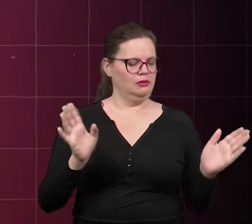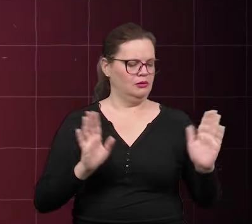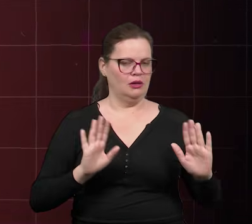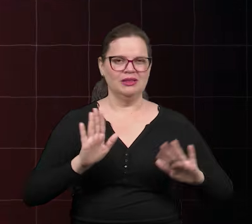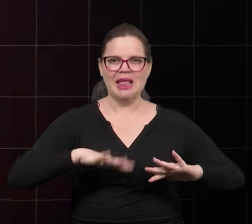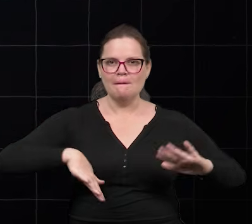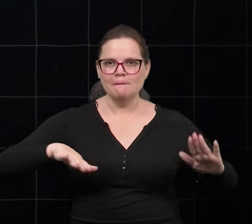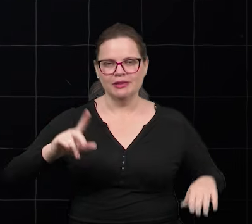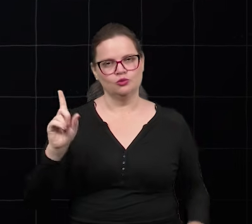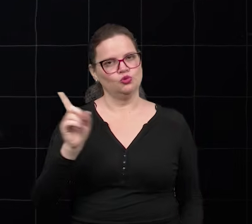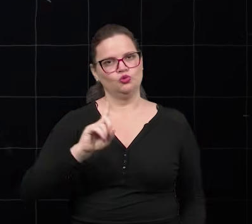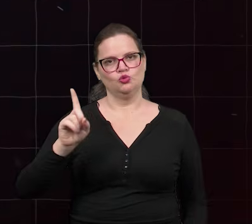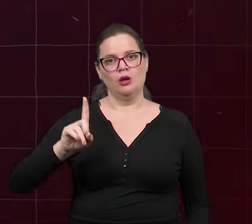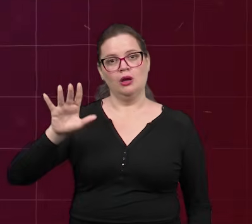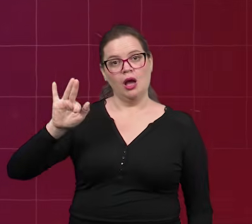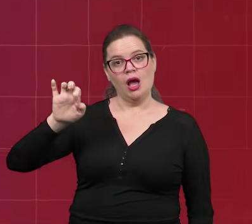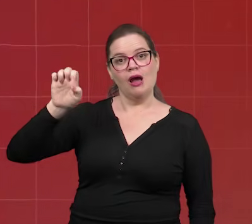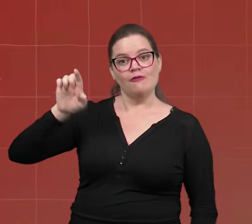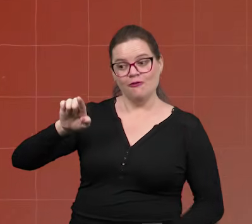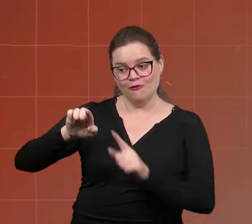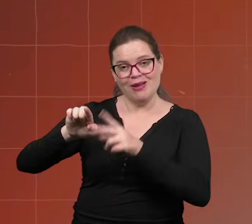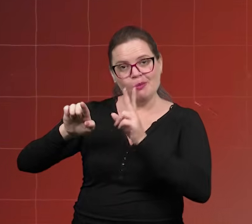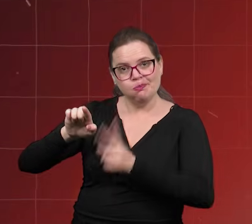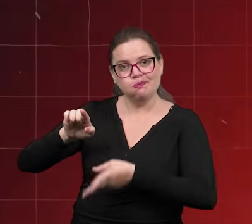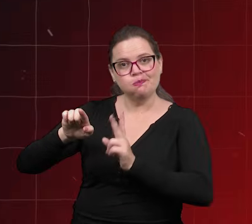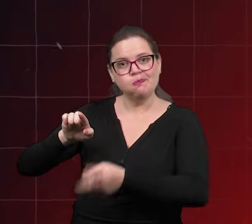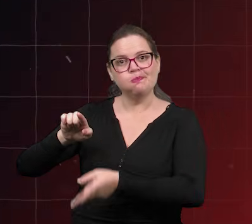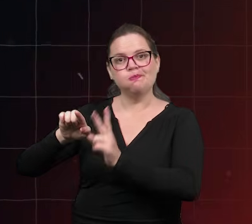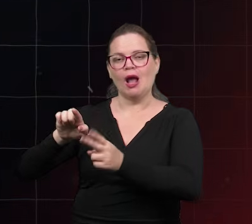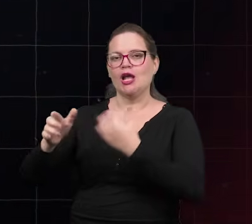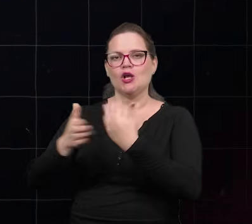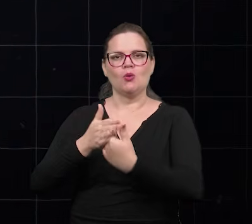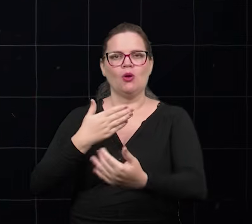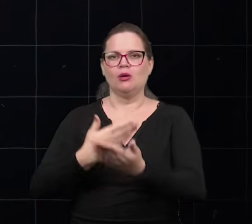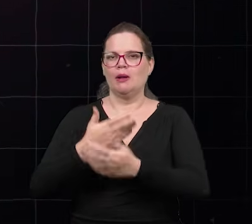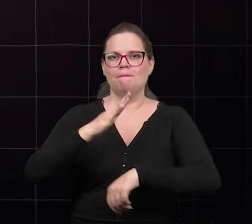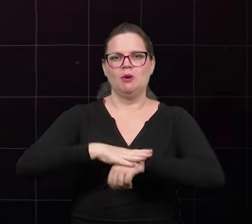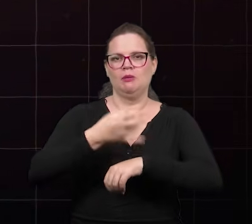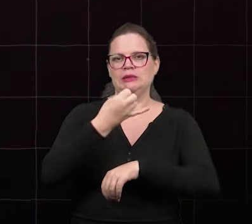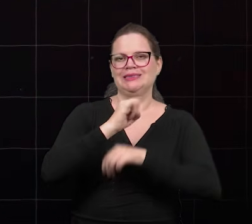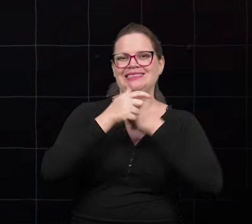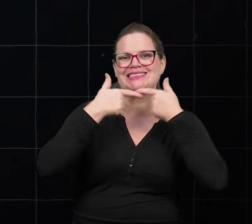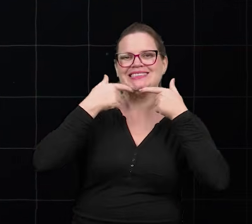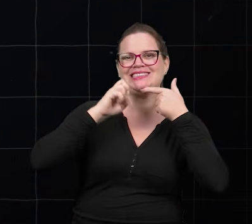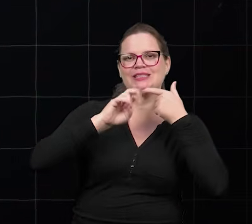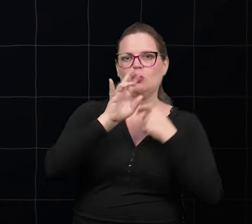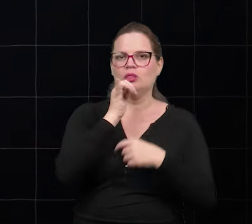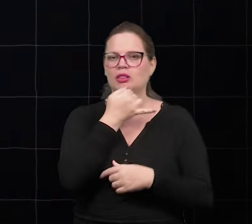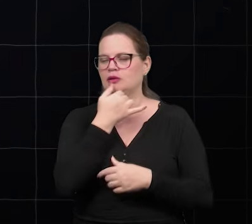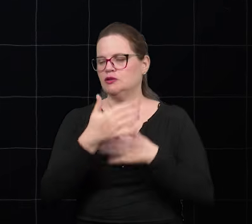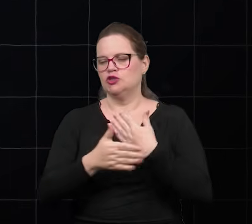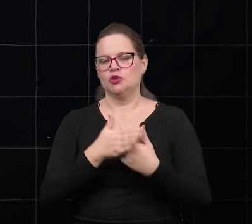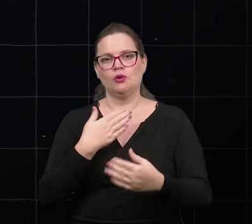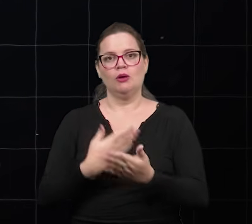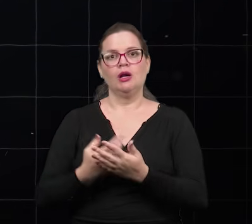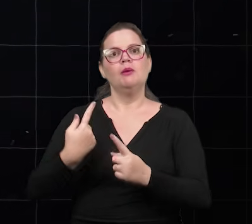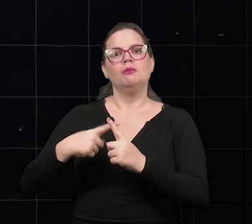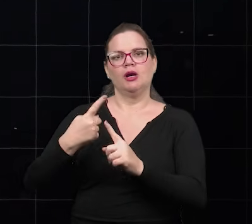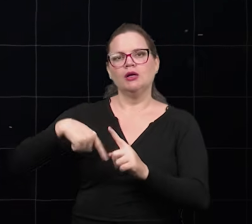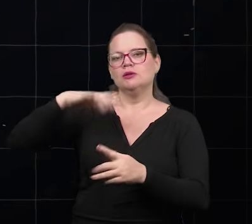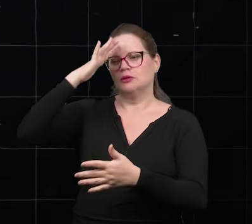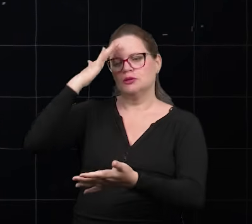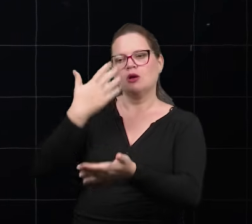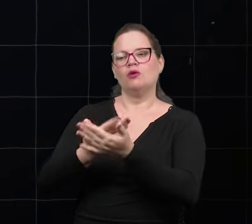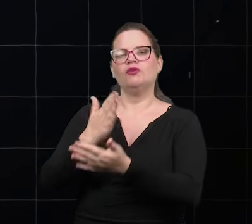firme em qualquer situação, porque nós conhecemos bem aquele em quem nós temos crido. Que